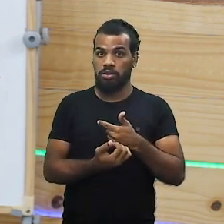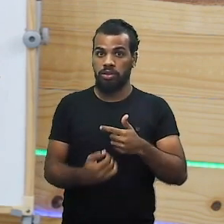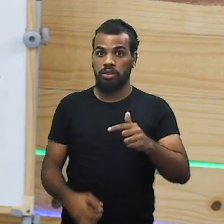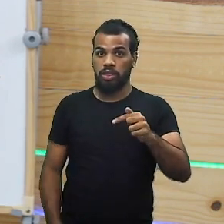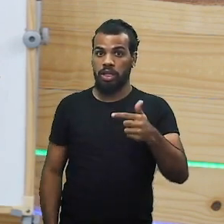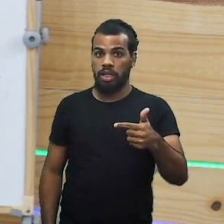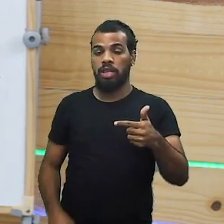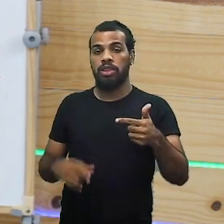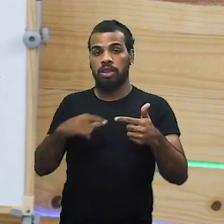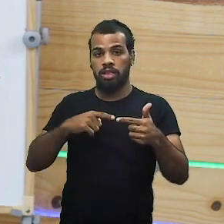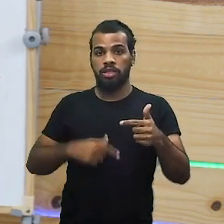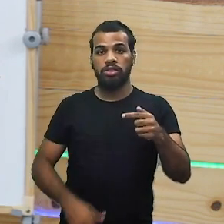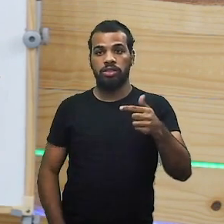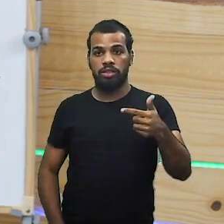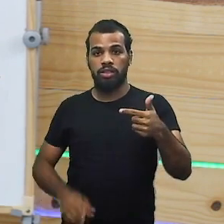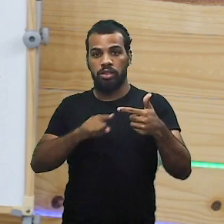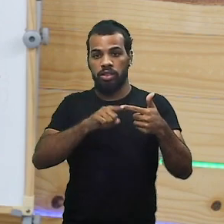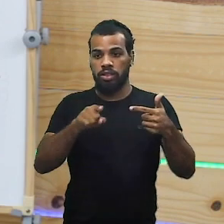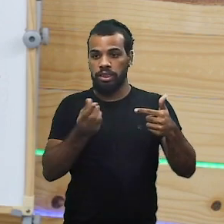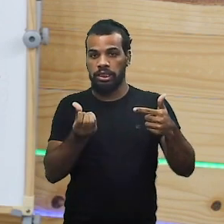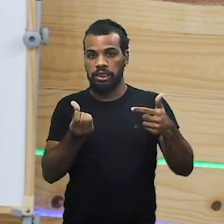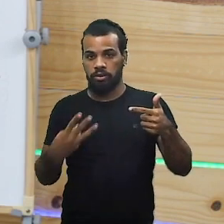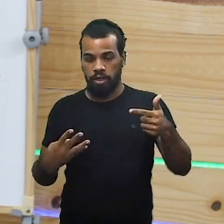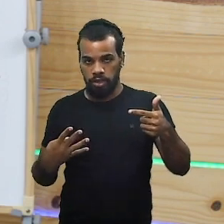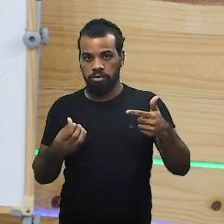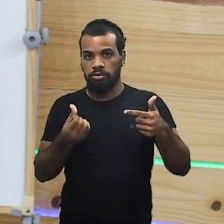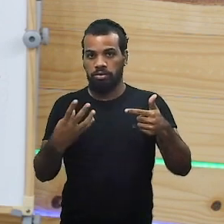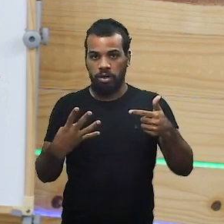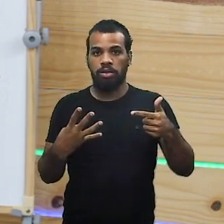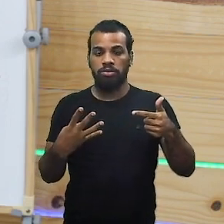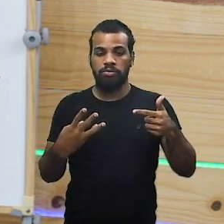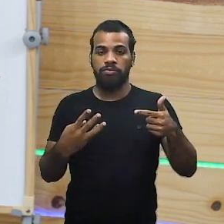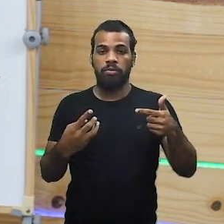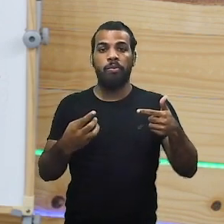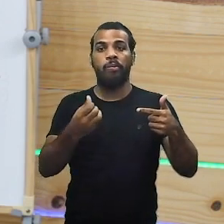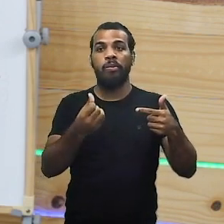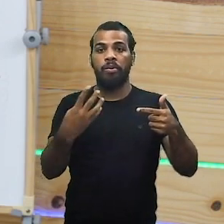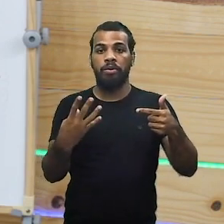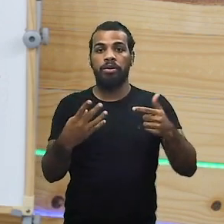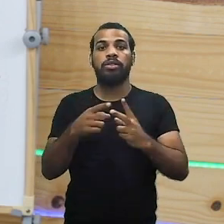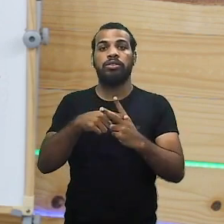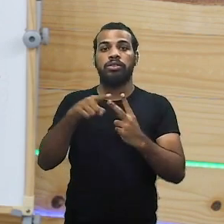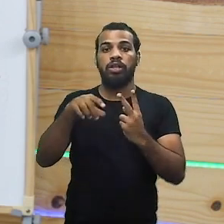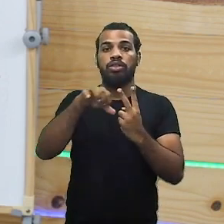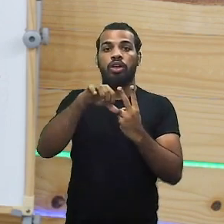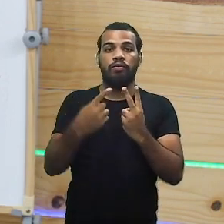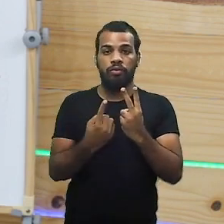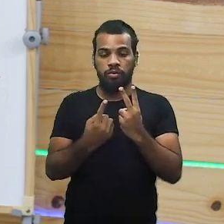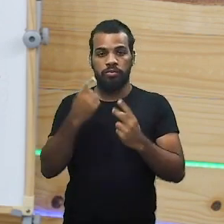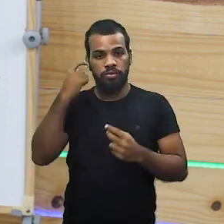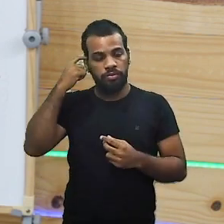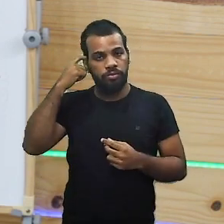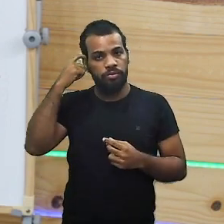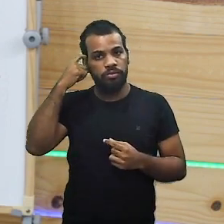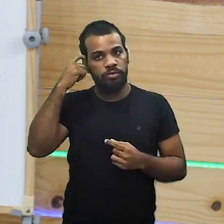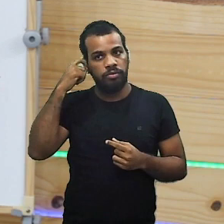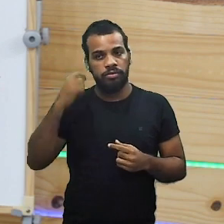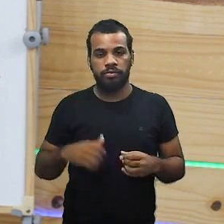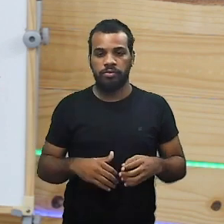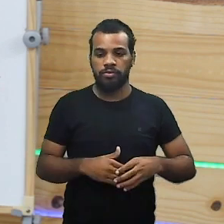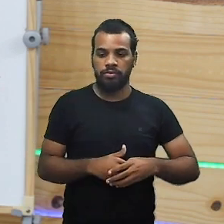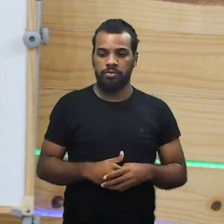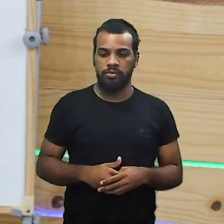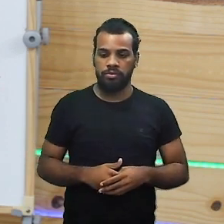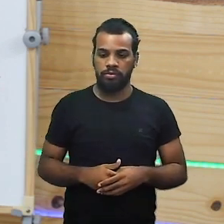entre a raiz quadrada do 64, que é 8, e a raiz quadrada do 91. Opa, do 81,